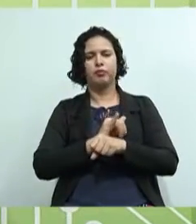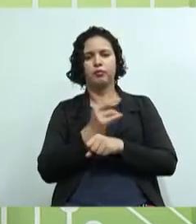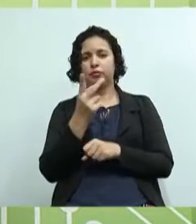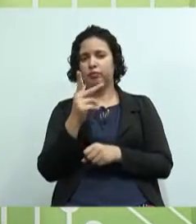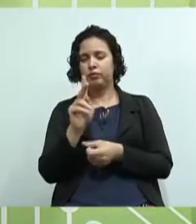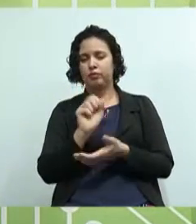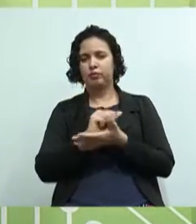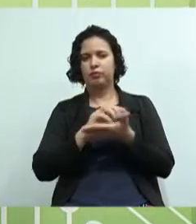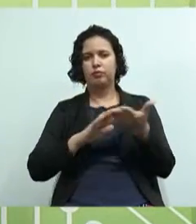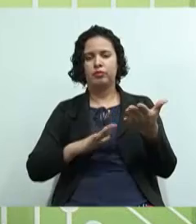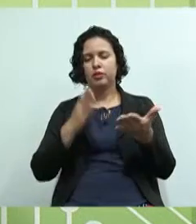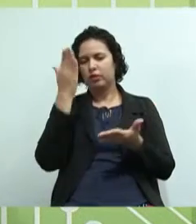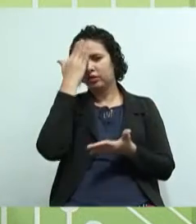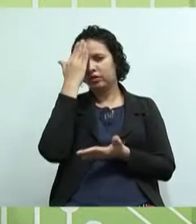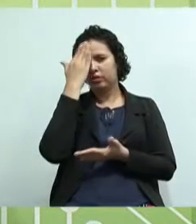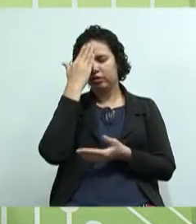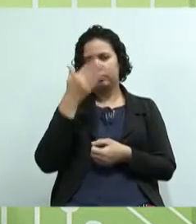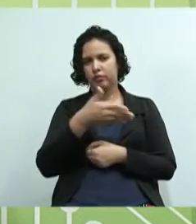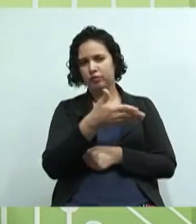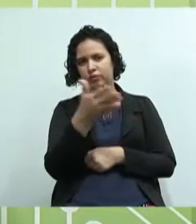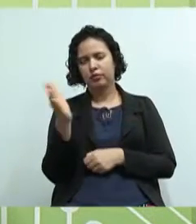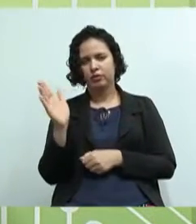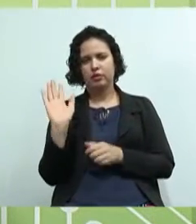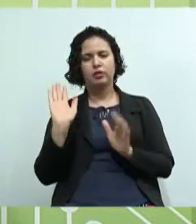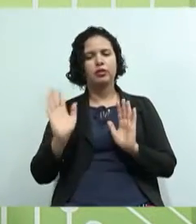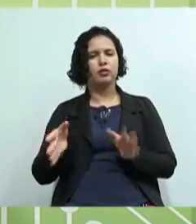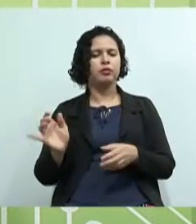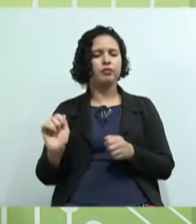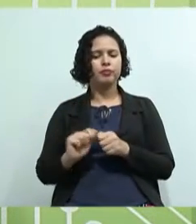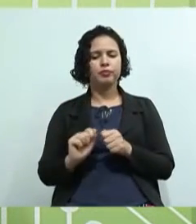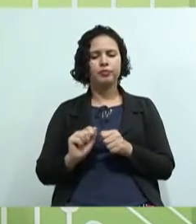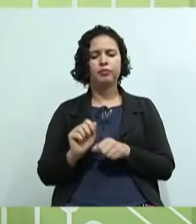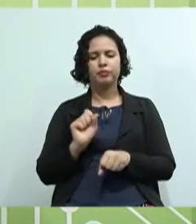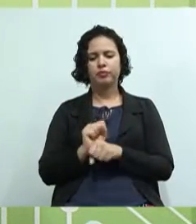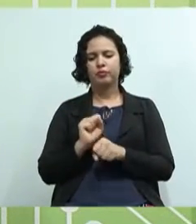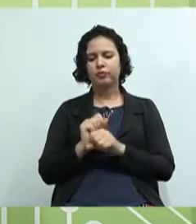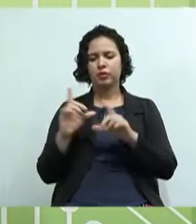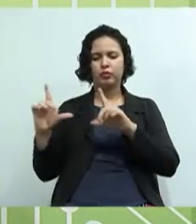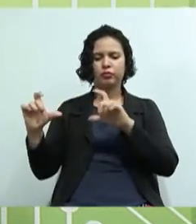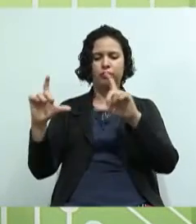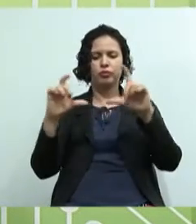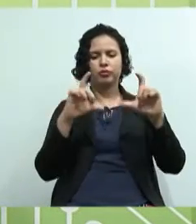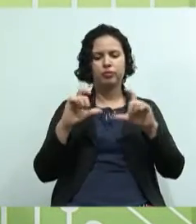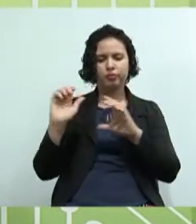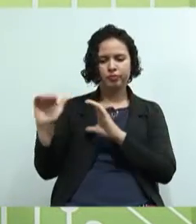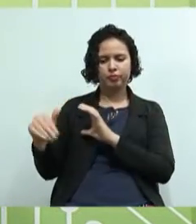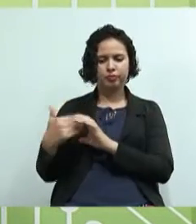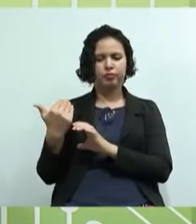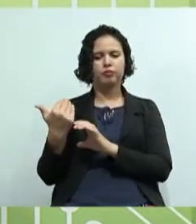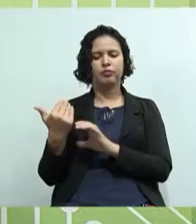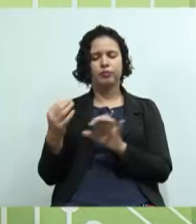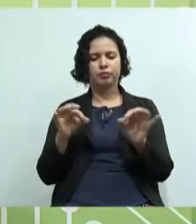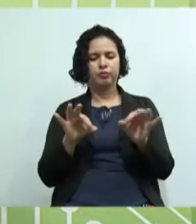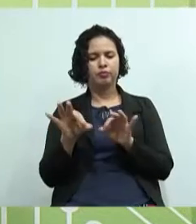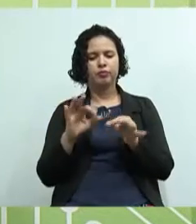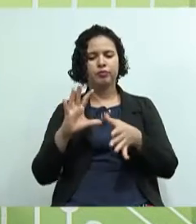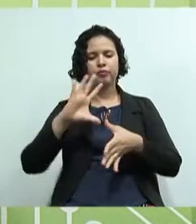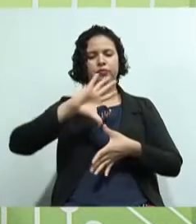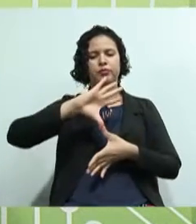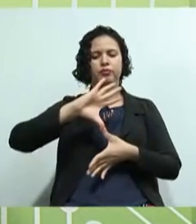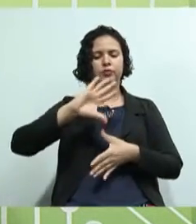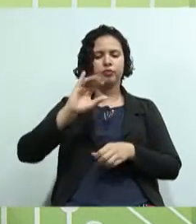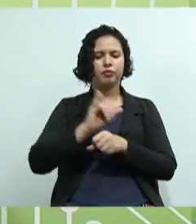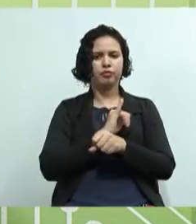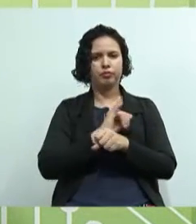tenho certeza que muitos de vocês fizeram. Eu vou esperar as fotos, hein? Tá? Vou esperar as fotos desse mapa estratégico bem elaborado e enviado lá.